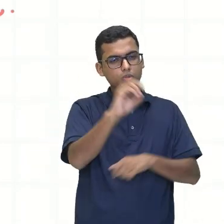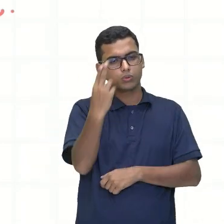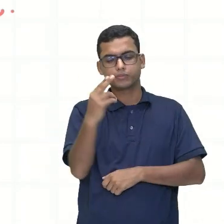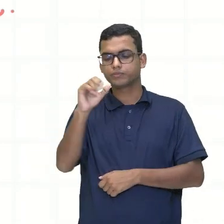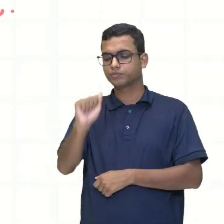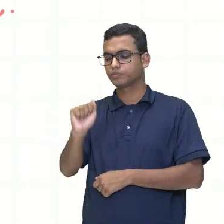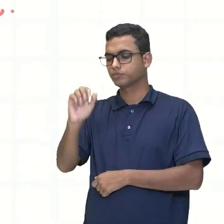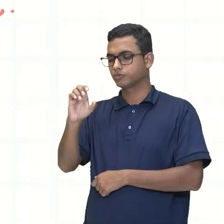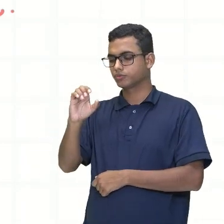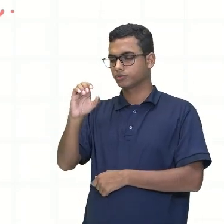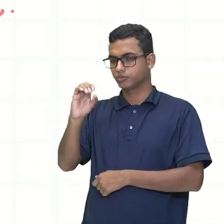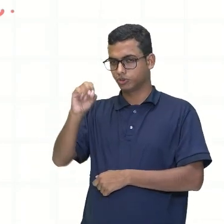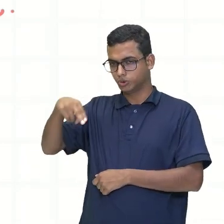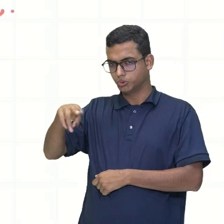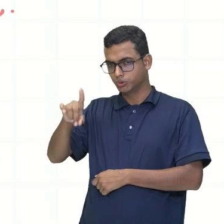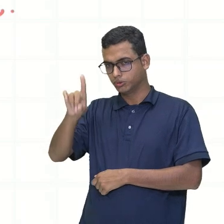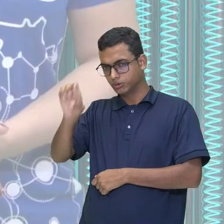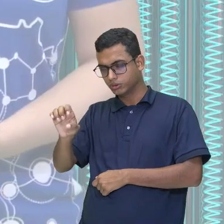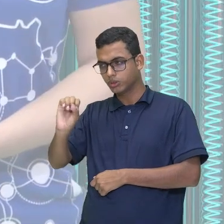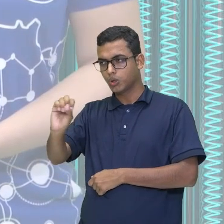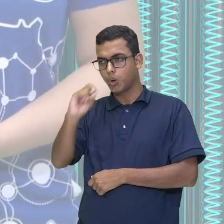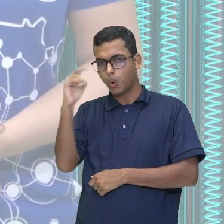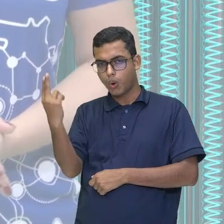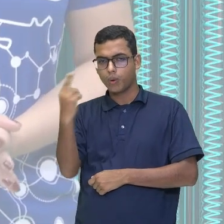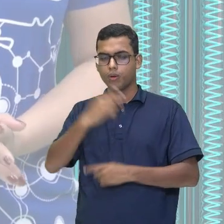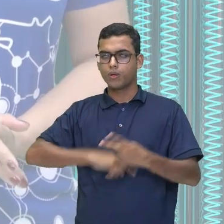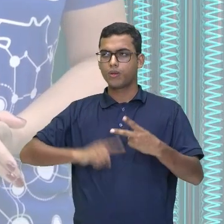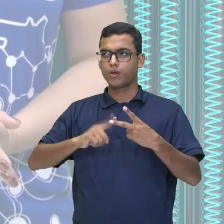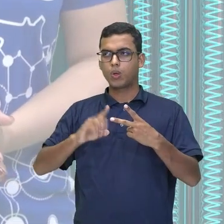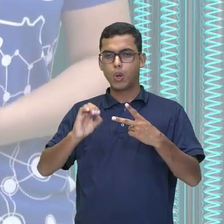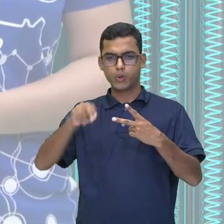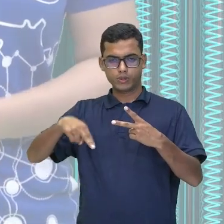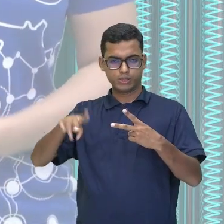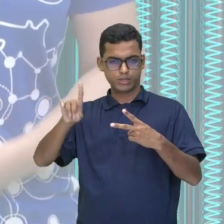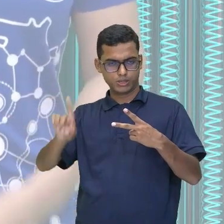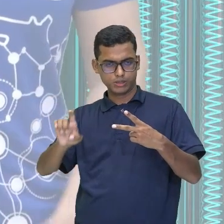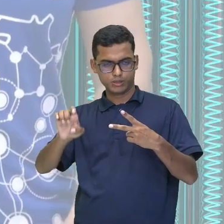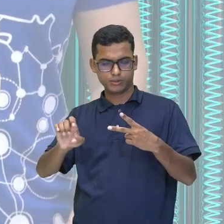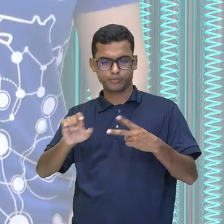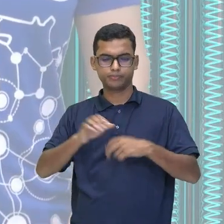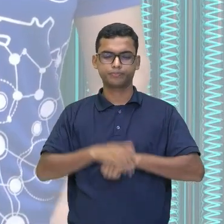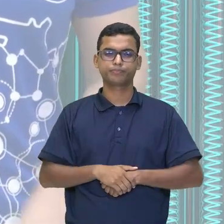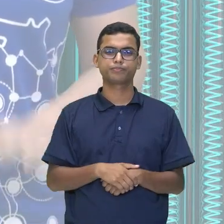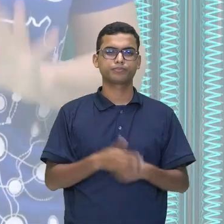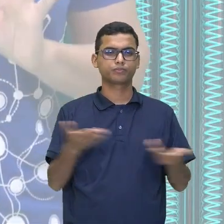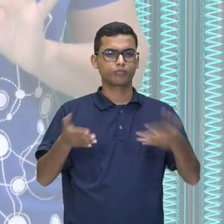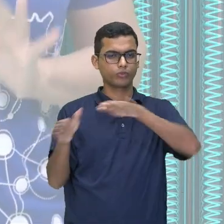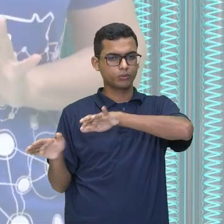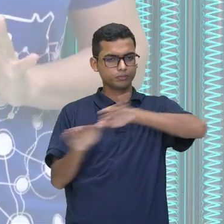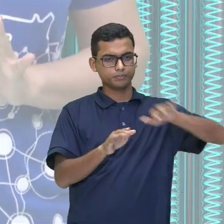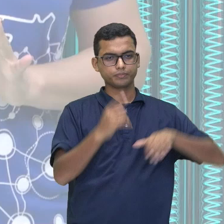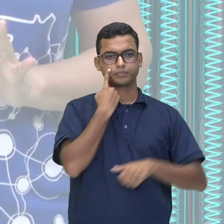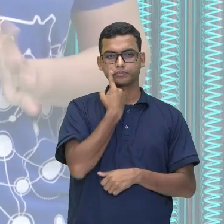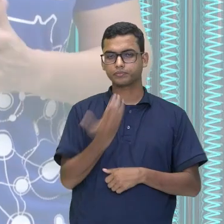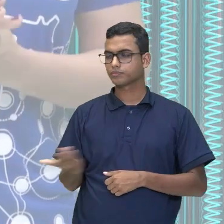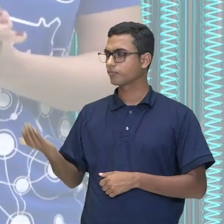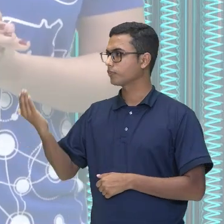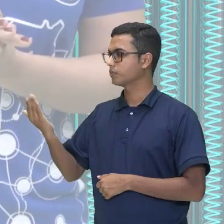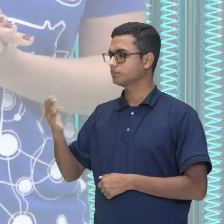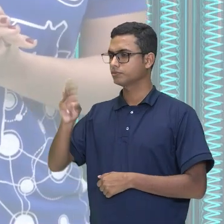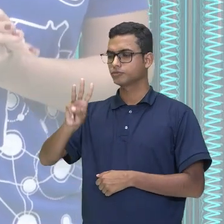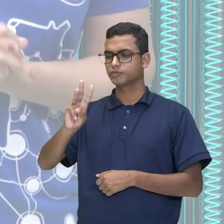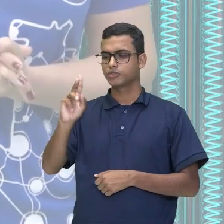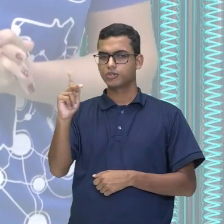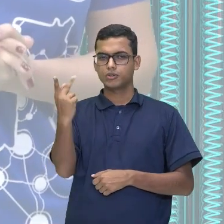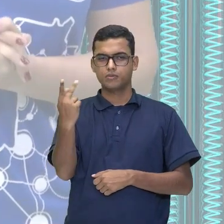o when, que é o próximo pronome, o que ele significa mesmo? When, quando?